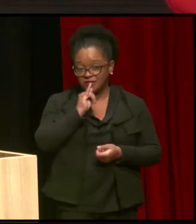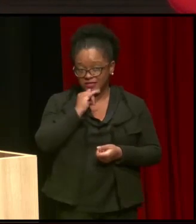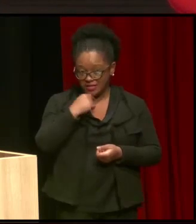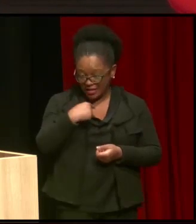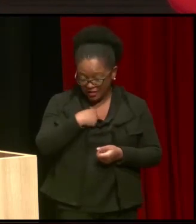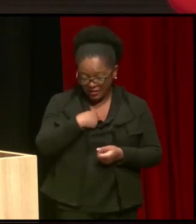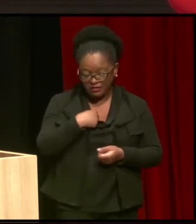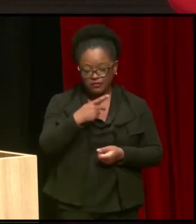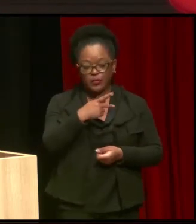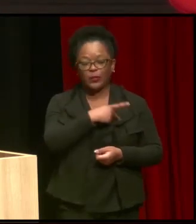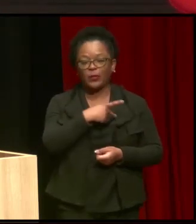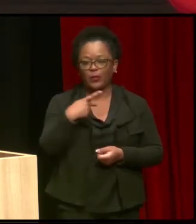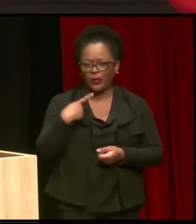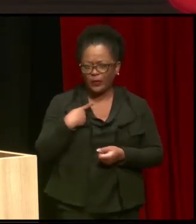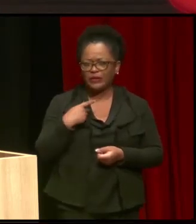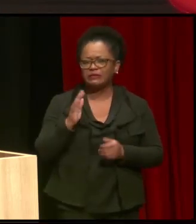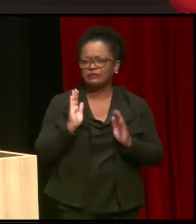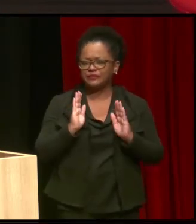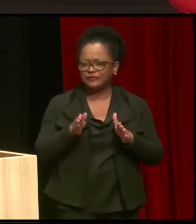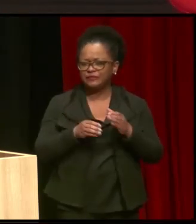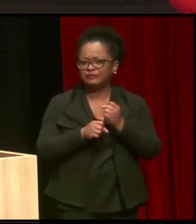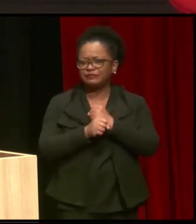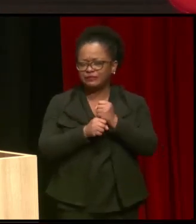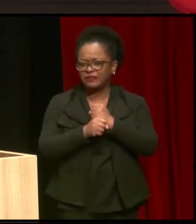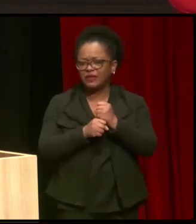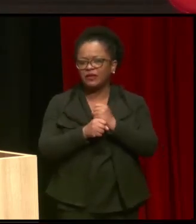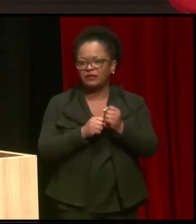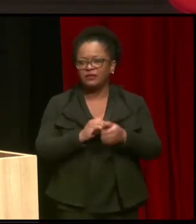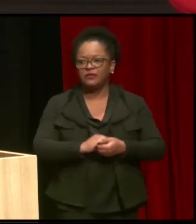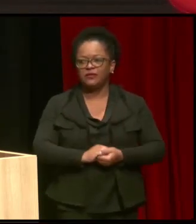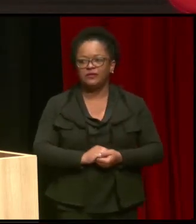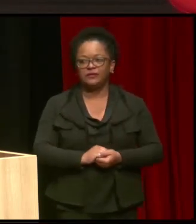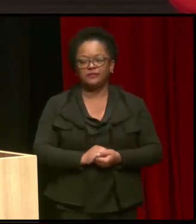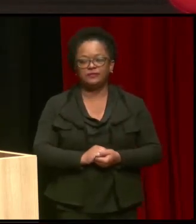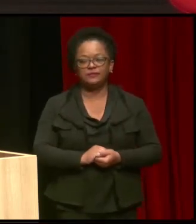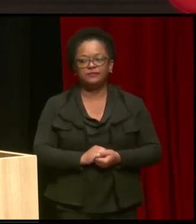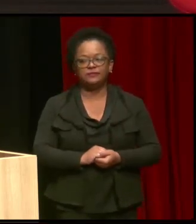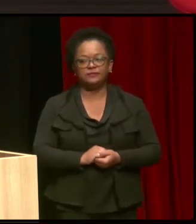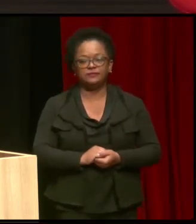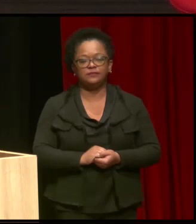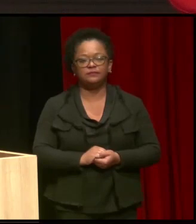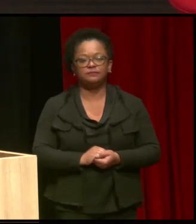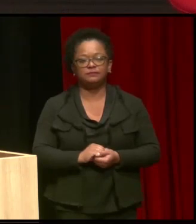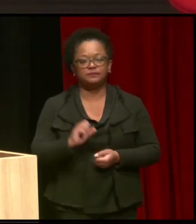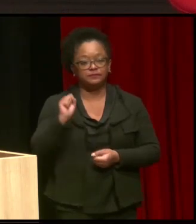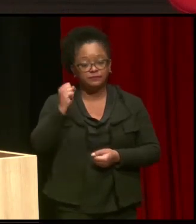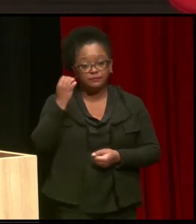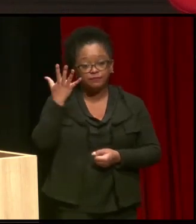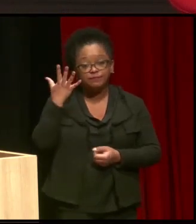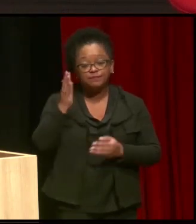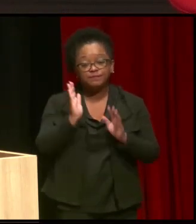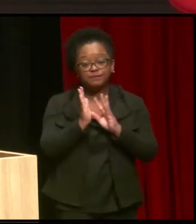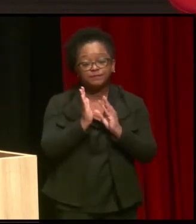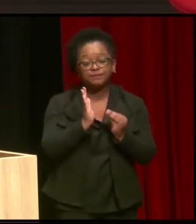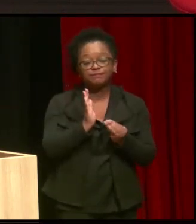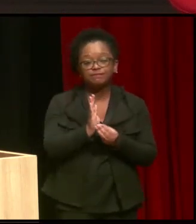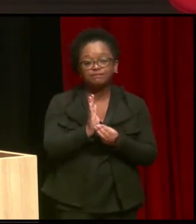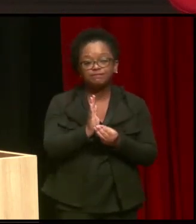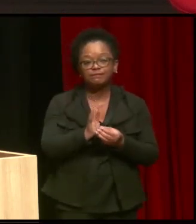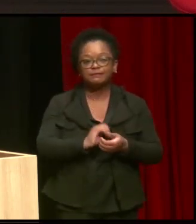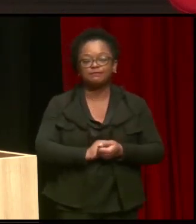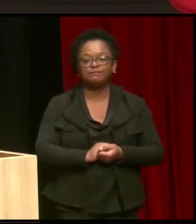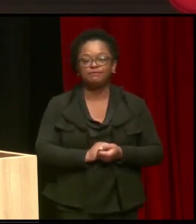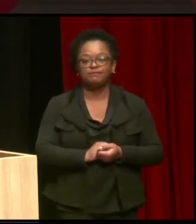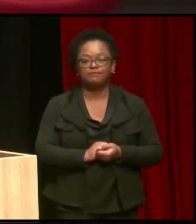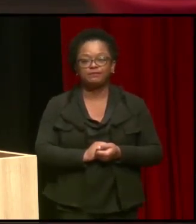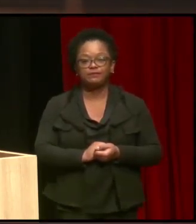pastor muito tempo. Eu sempre disse para minha congregação, sabe o que aconteceu? Porque eu tive 2 filhos pequenos. Sabe o que acontece numa igreja? O que acontece quando você está